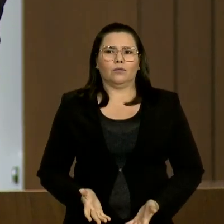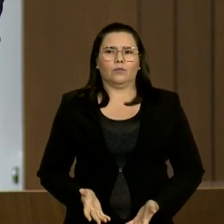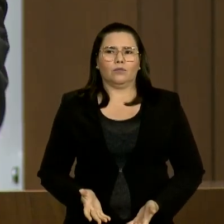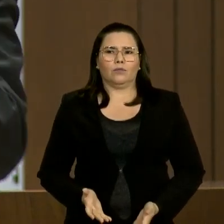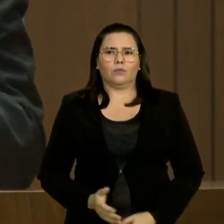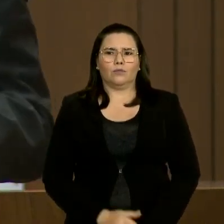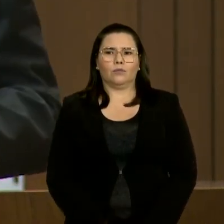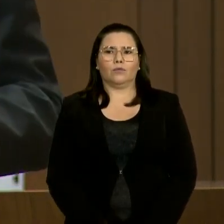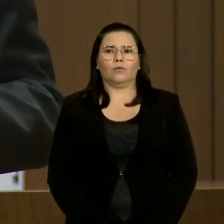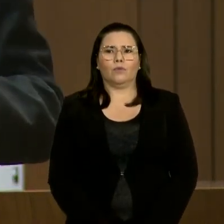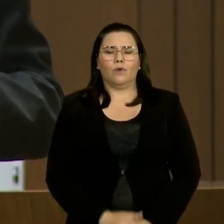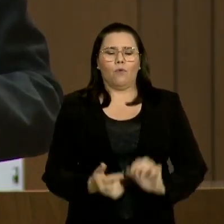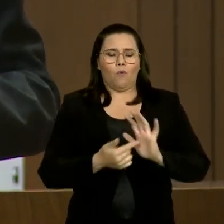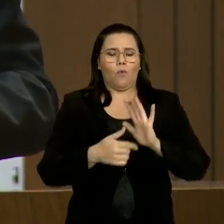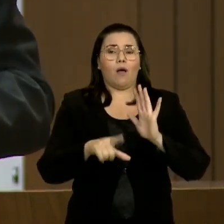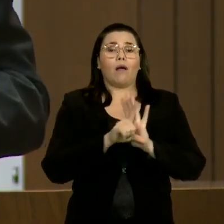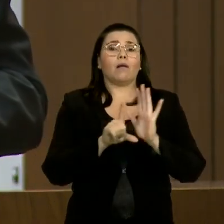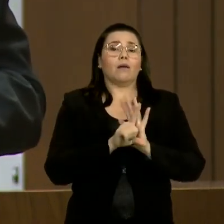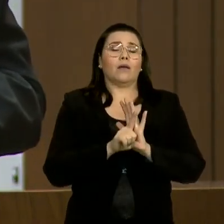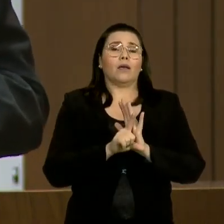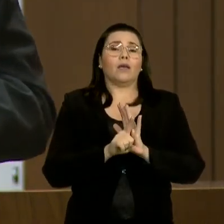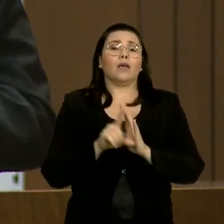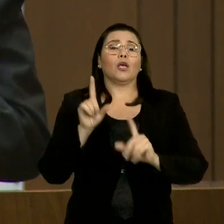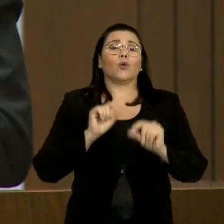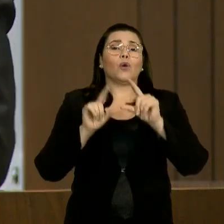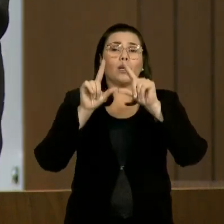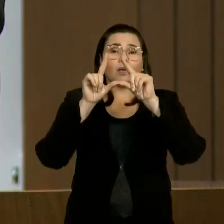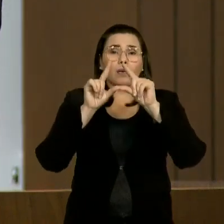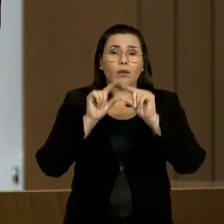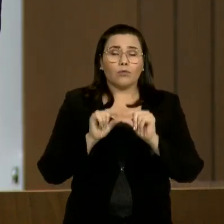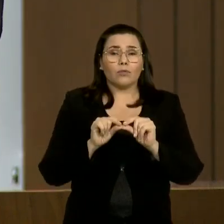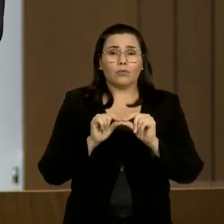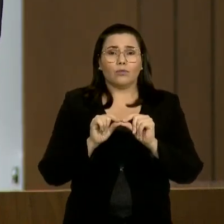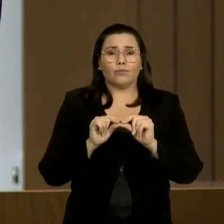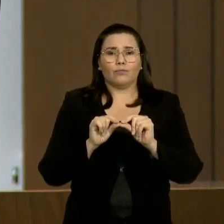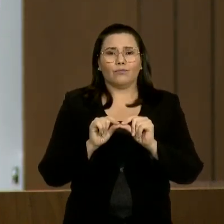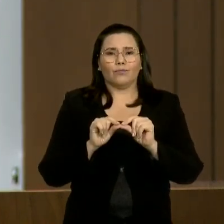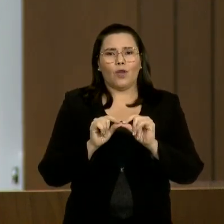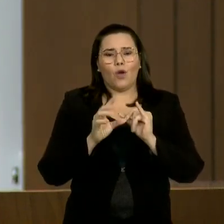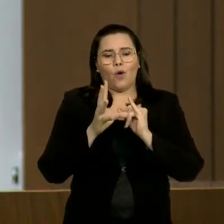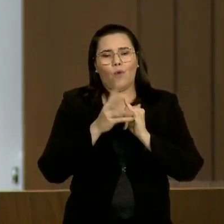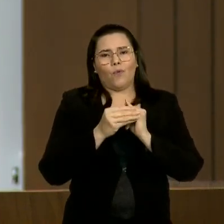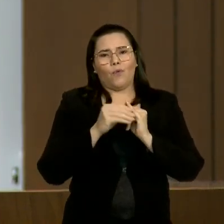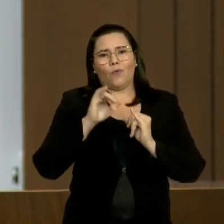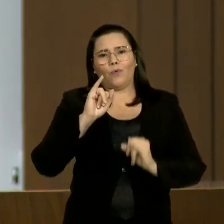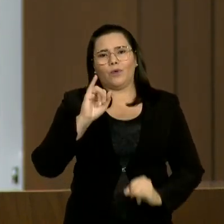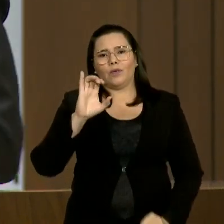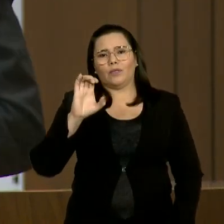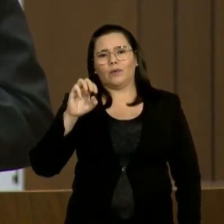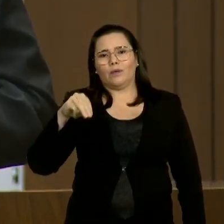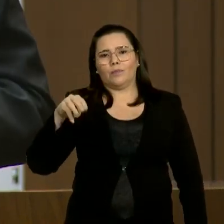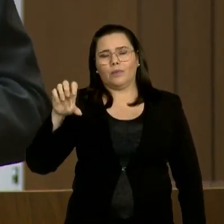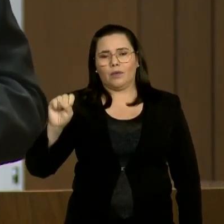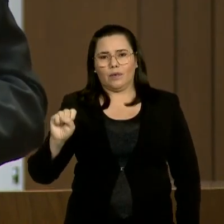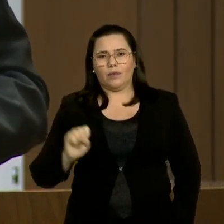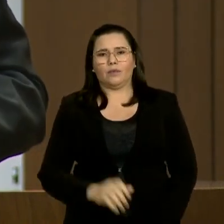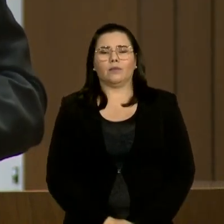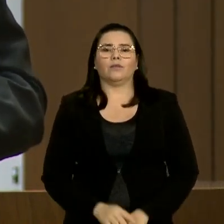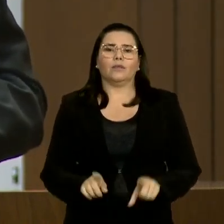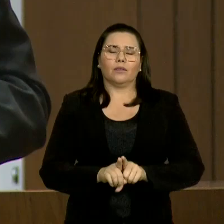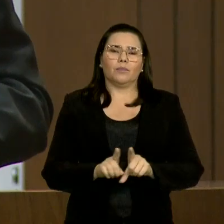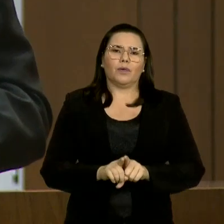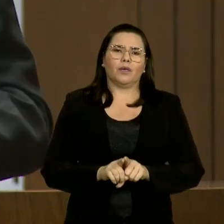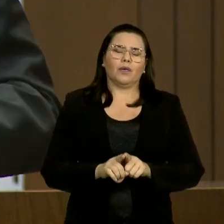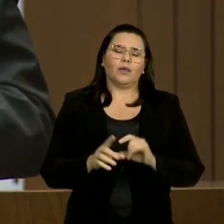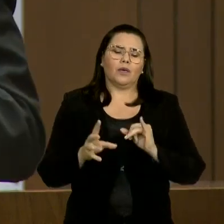eh lei que reduziu impostos da gasolina da telecomunicação